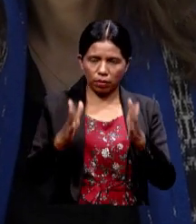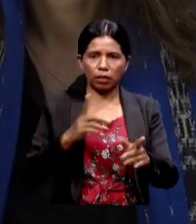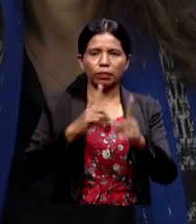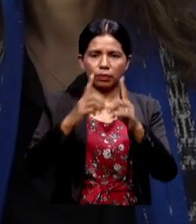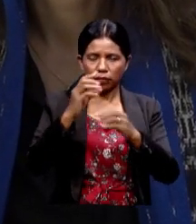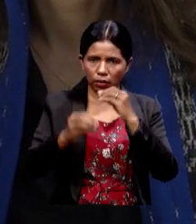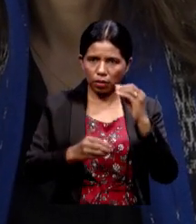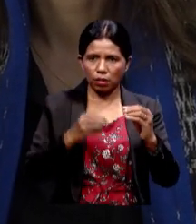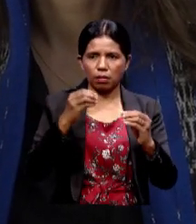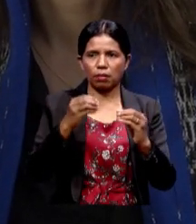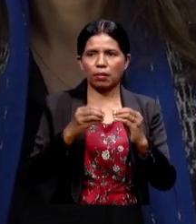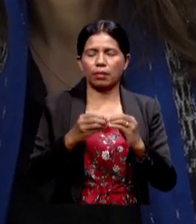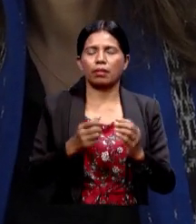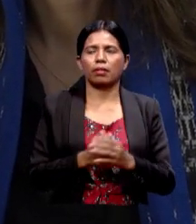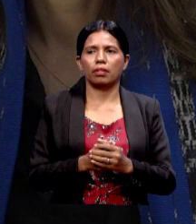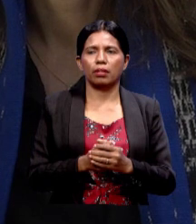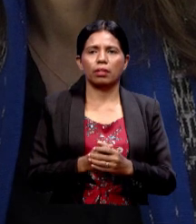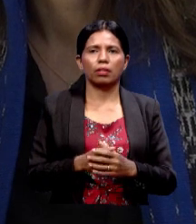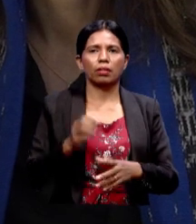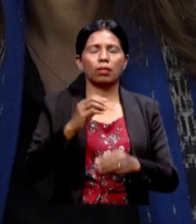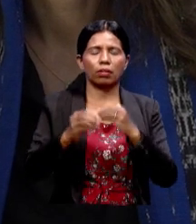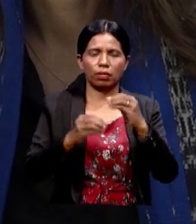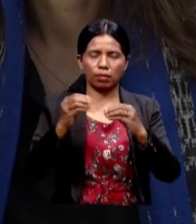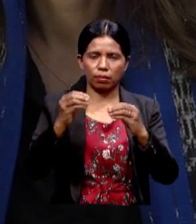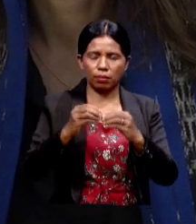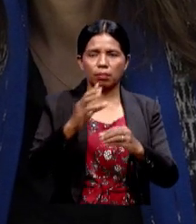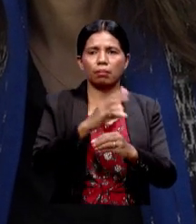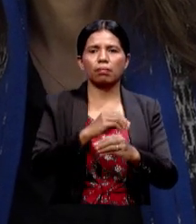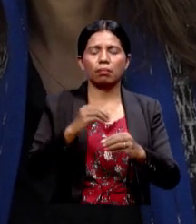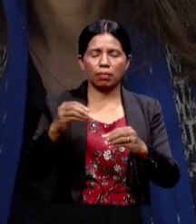Conobá, Indo-Pacífico,